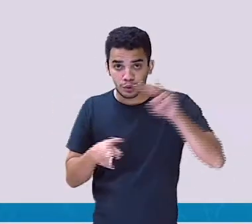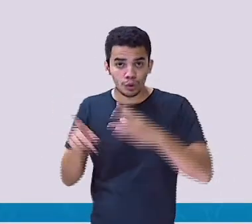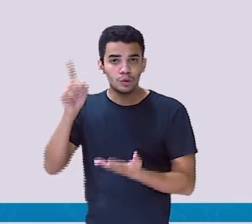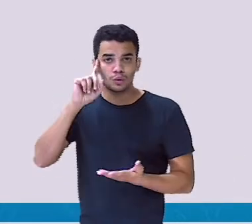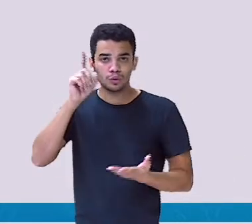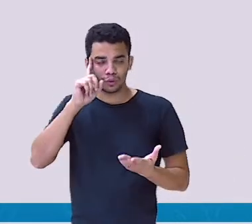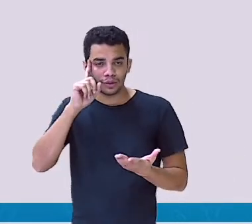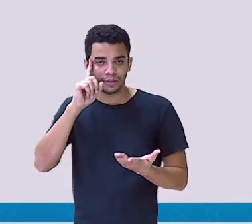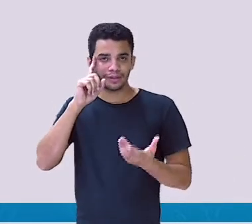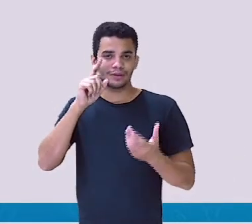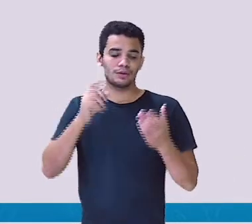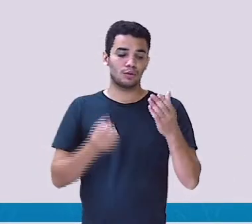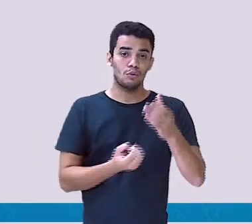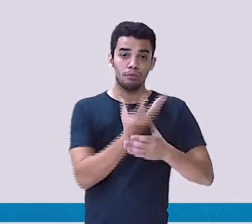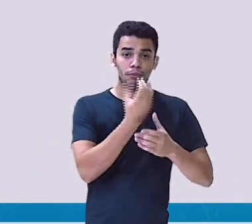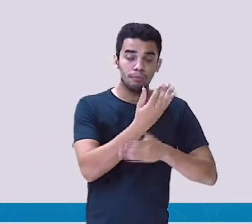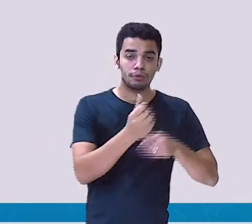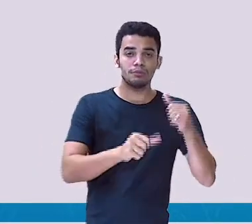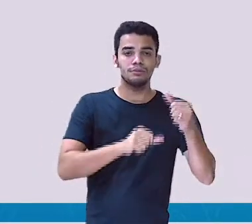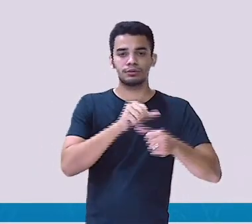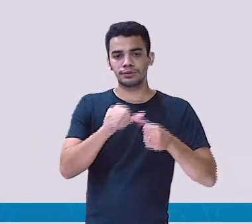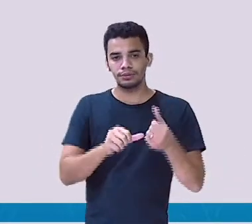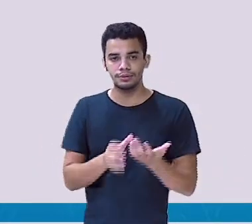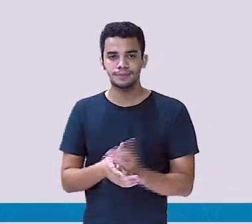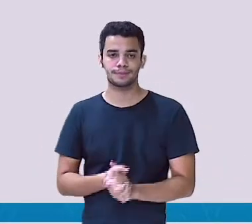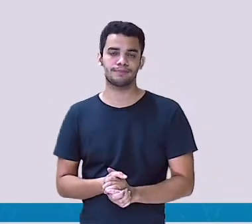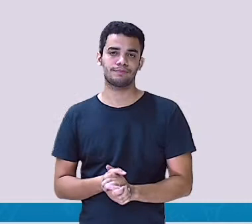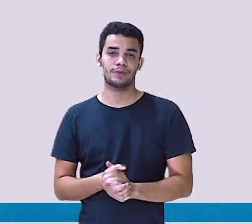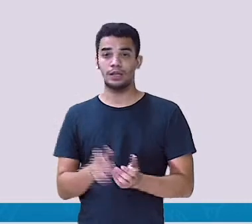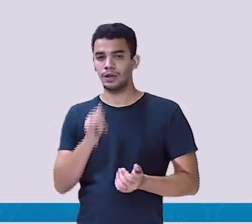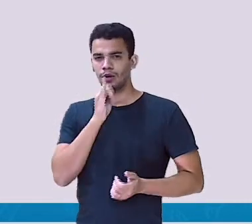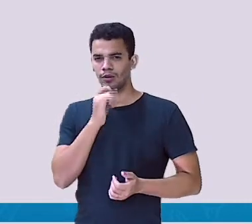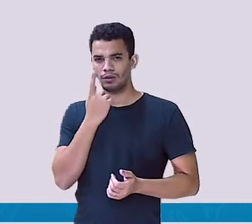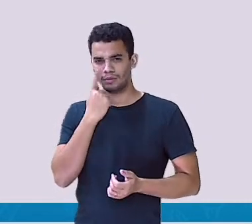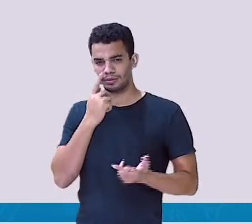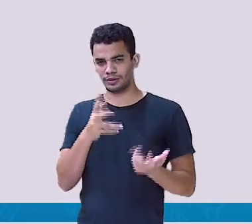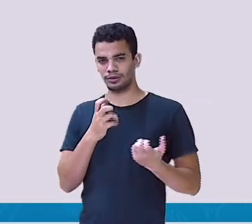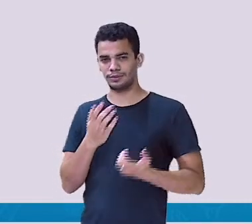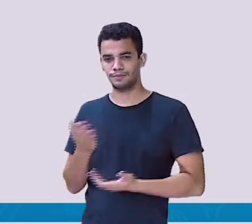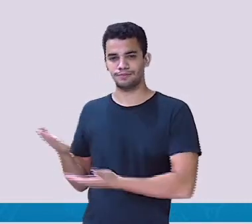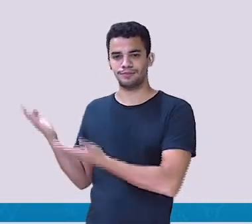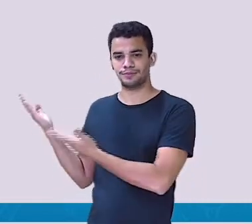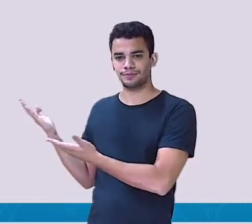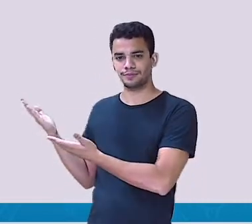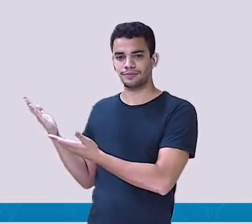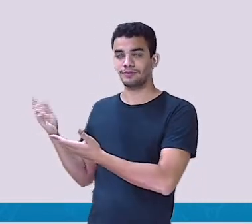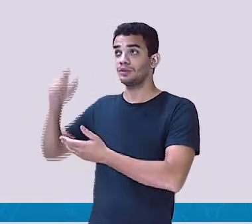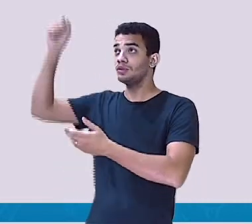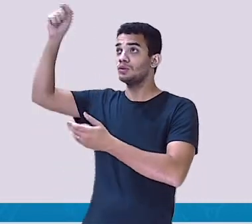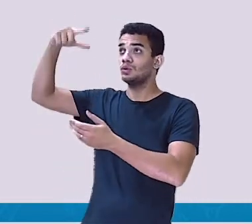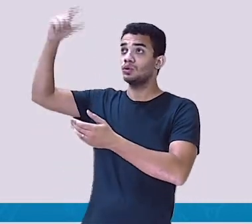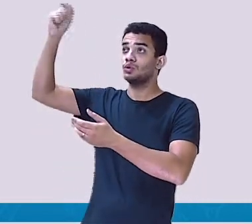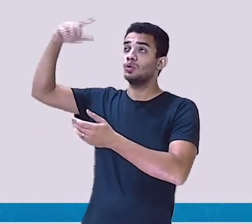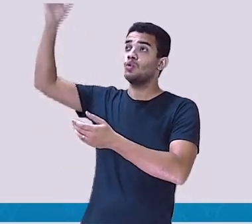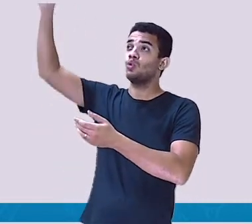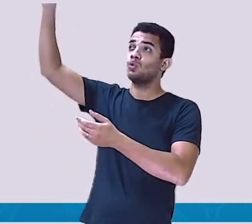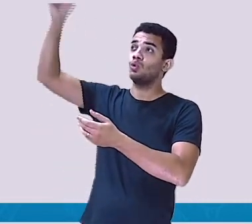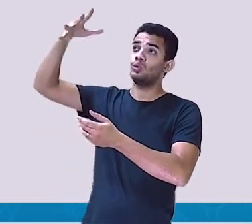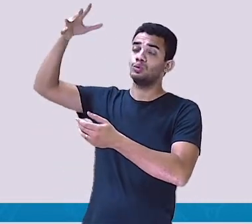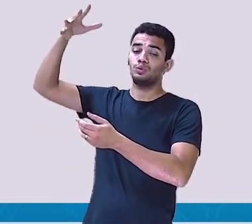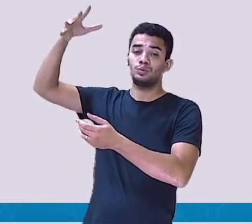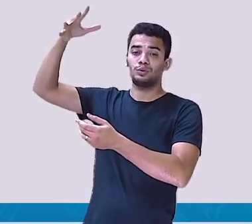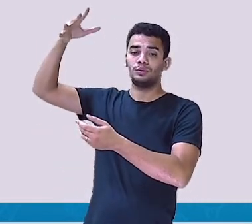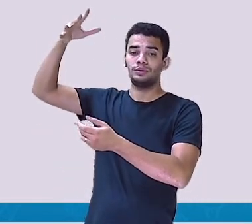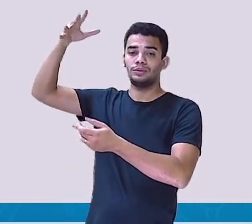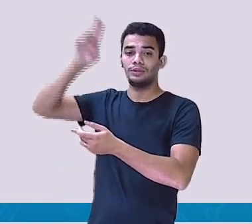é renovável. Então, por exemplo, a luz solar. Hoje tem se falado muito na energia solar, né? O